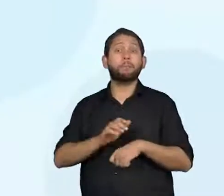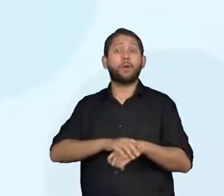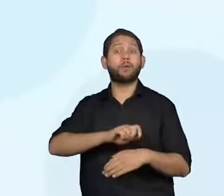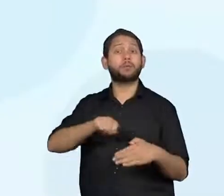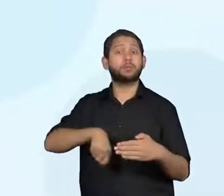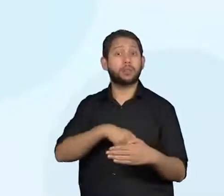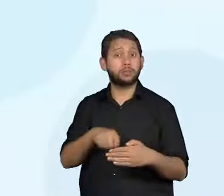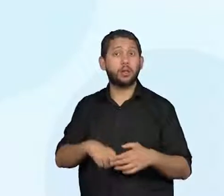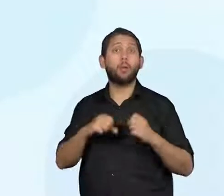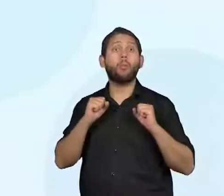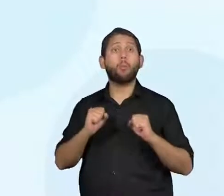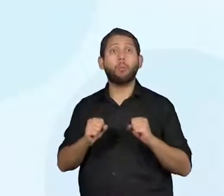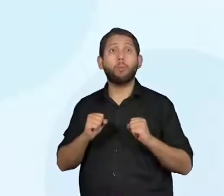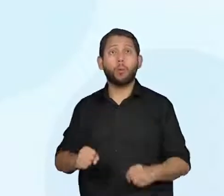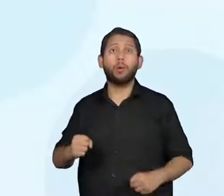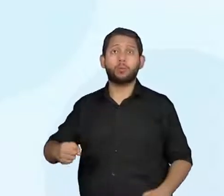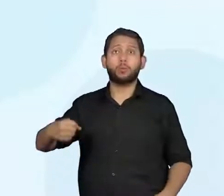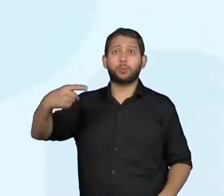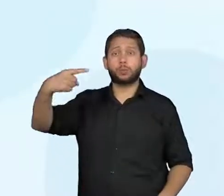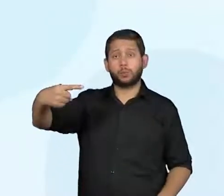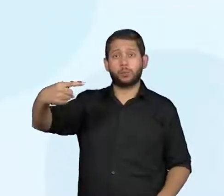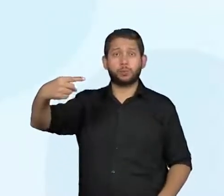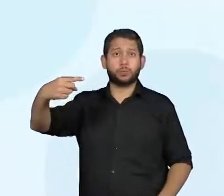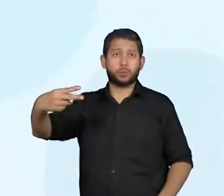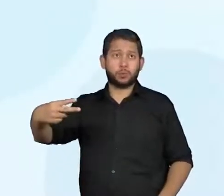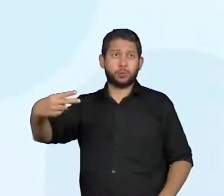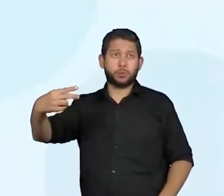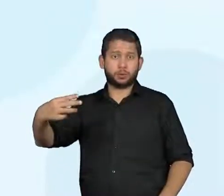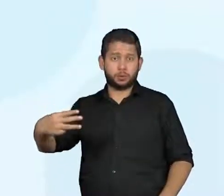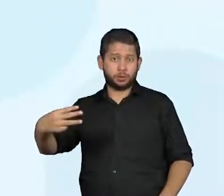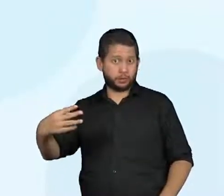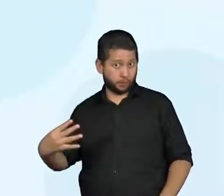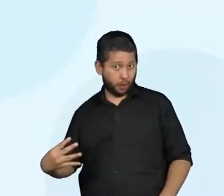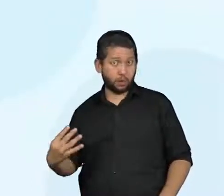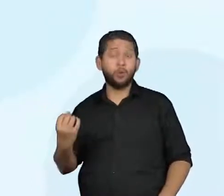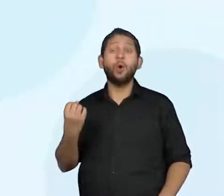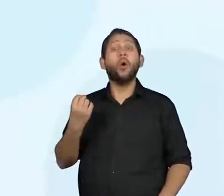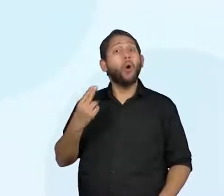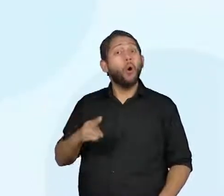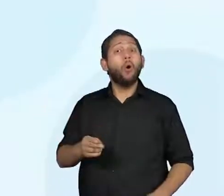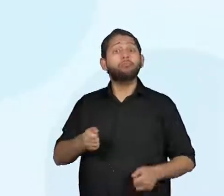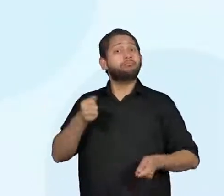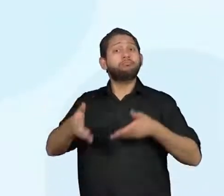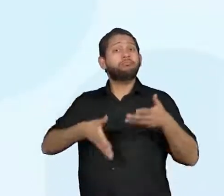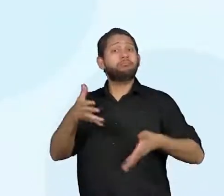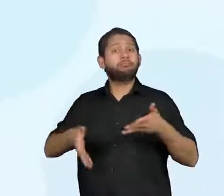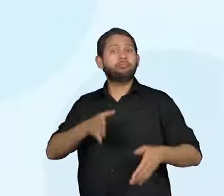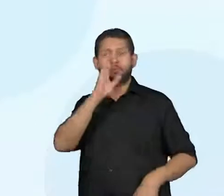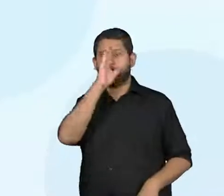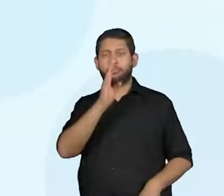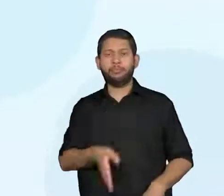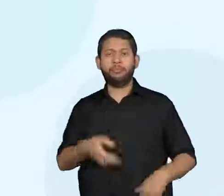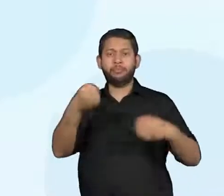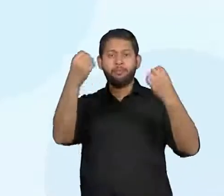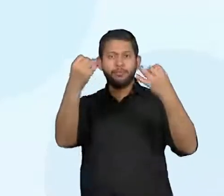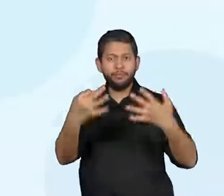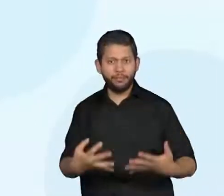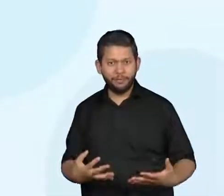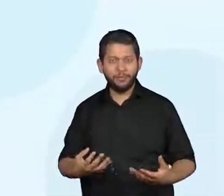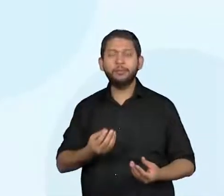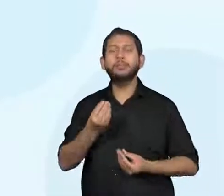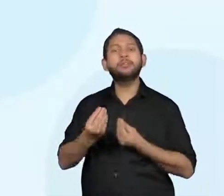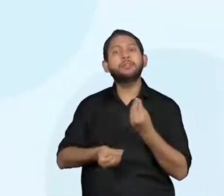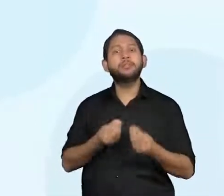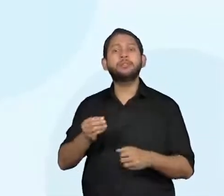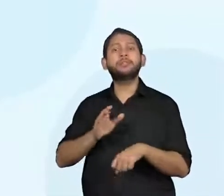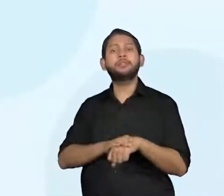passo a passo ou pode ser uma narrativa de como você tem que preparar. O importante é que ele traga como você